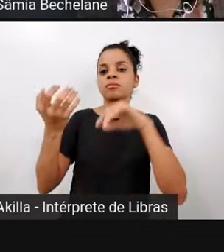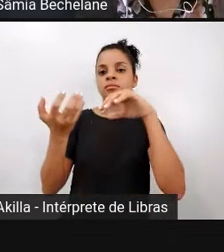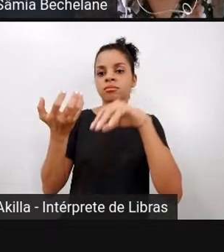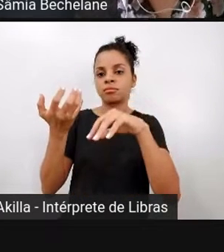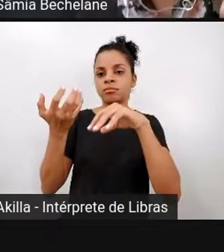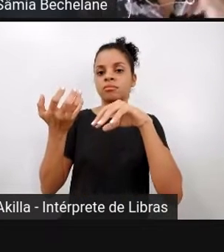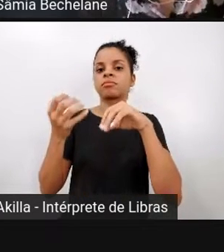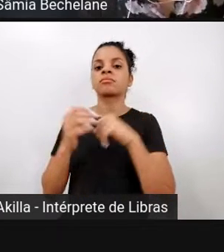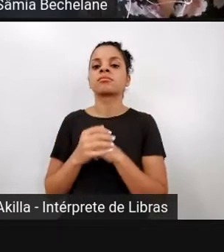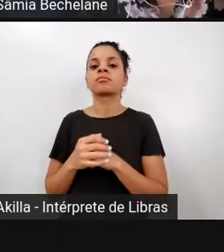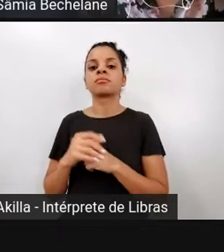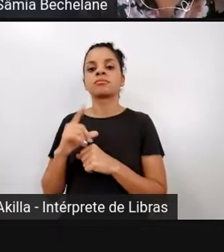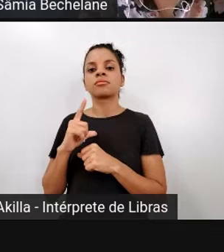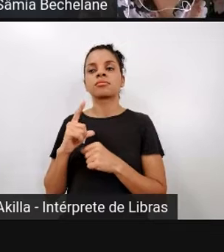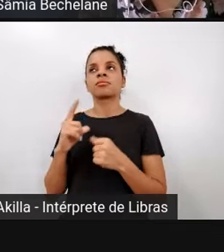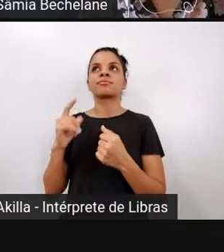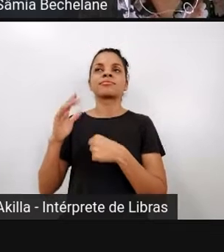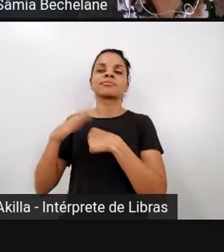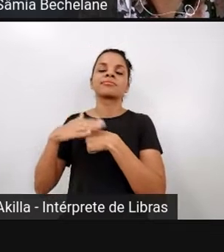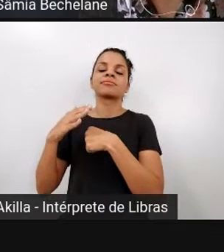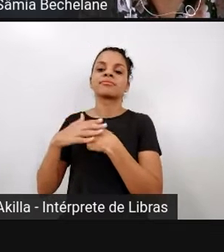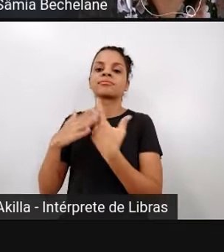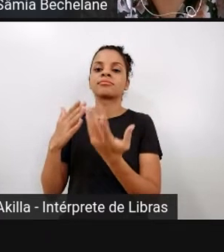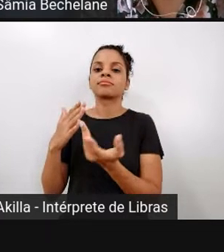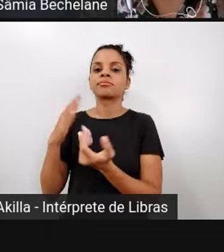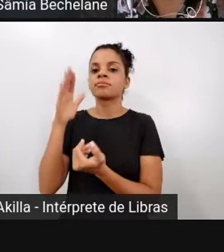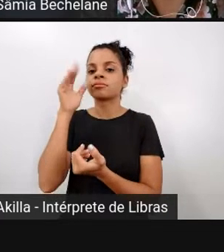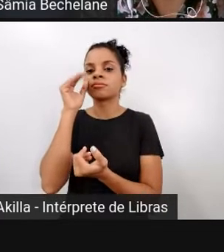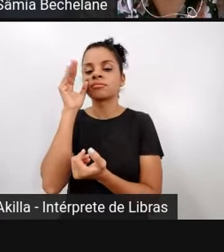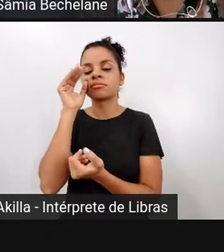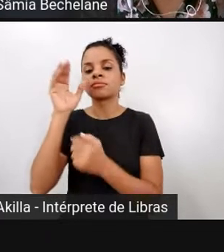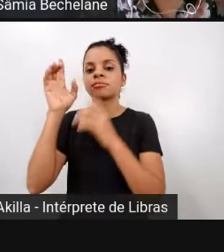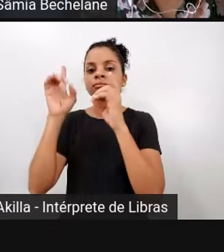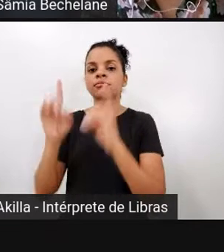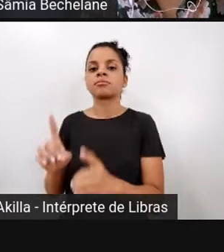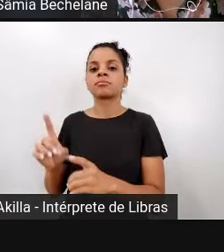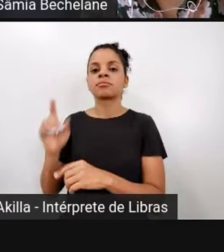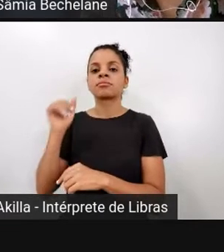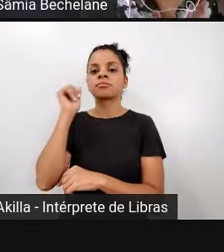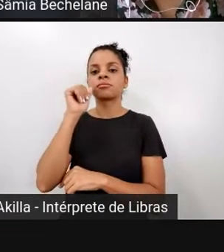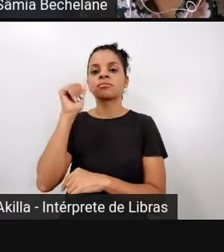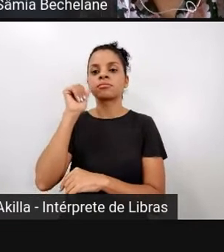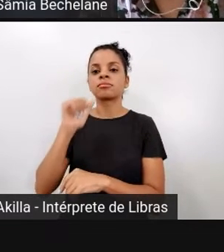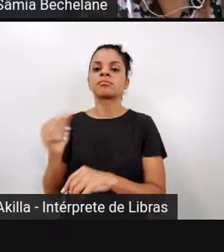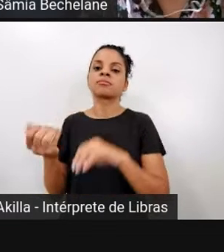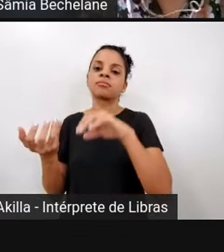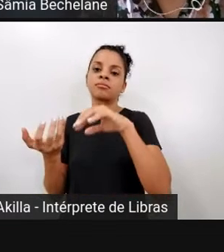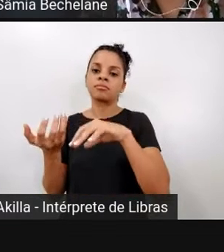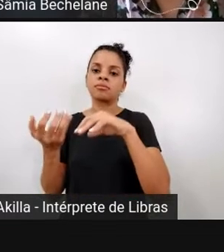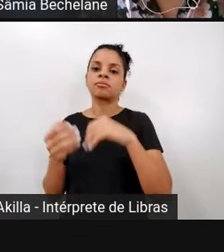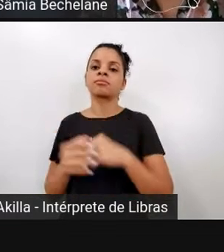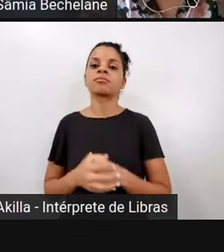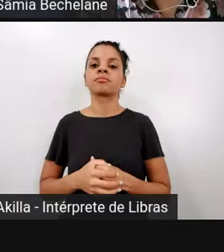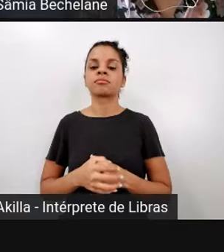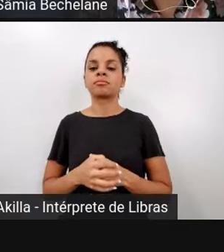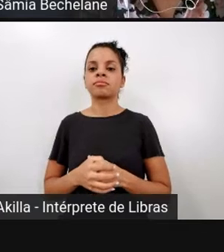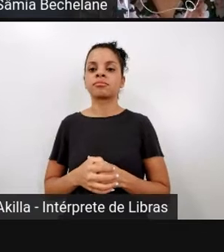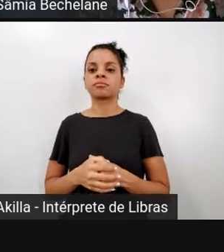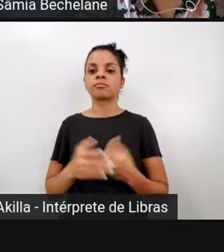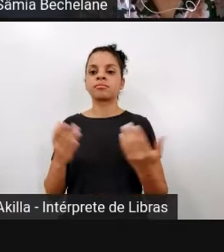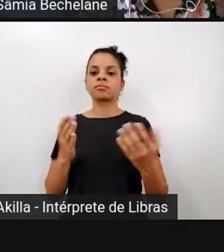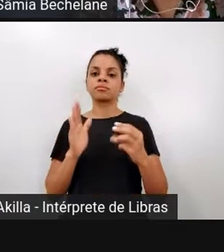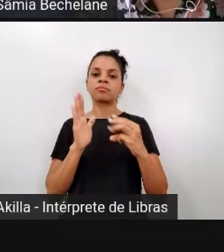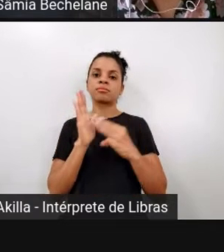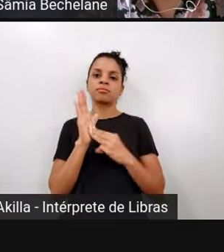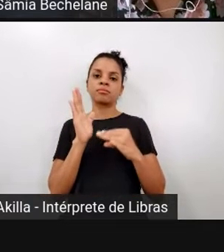espécie de observatório sobre os direitos da mulher aí no parlamento. E aí, agora, sobre o método, né? Quando eu entrei